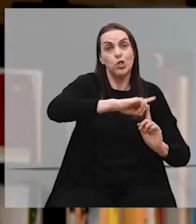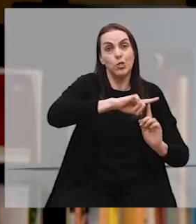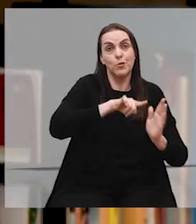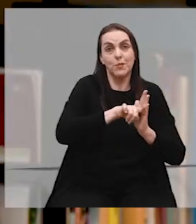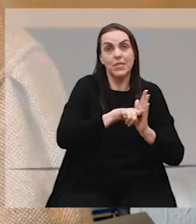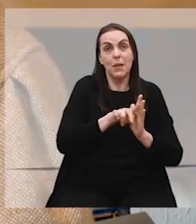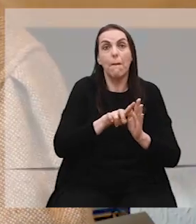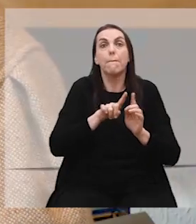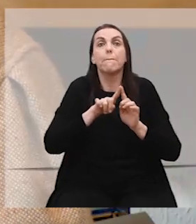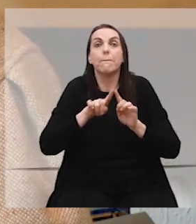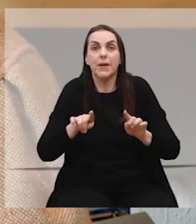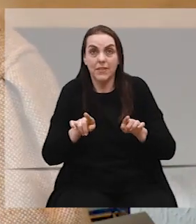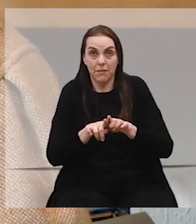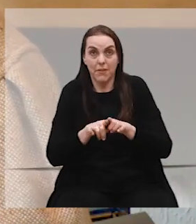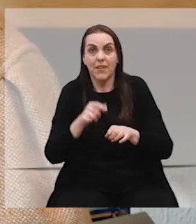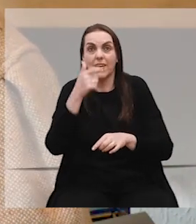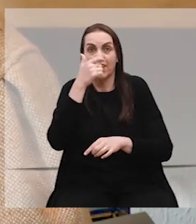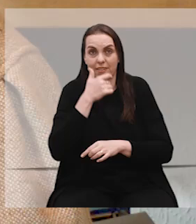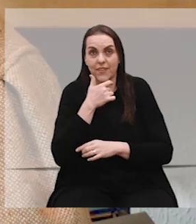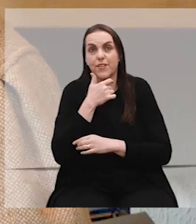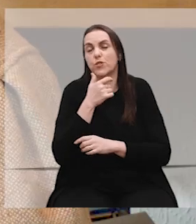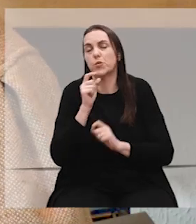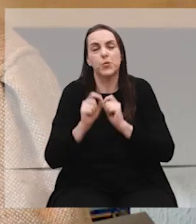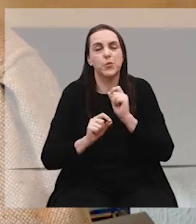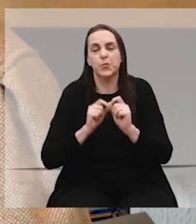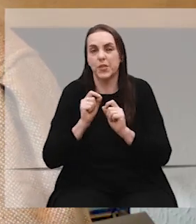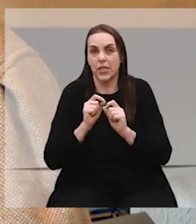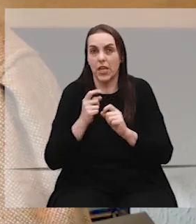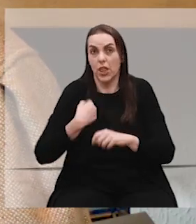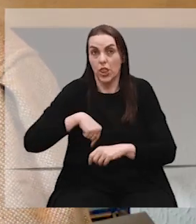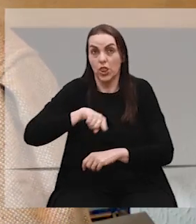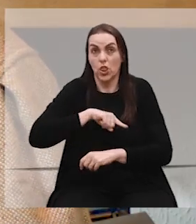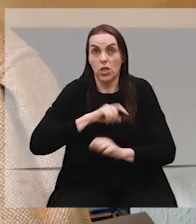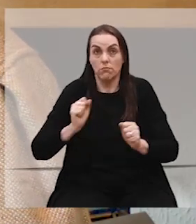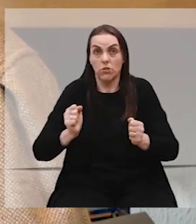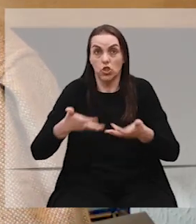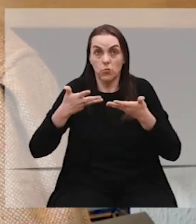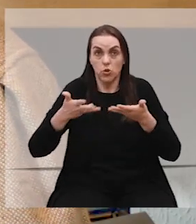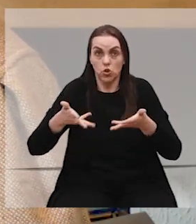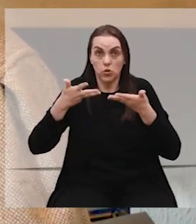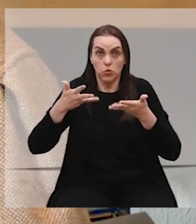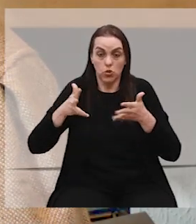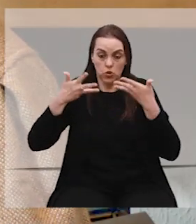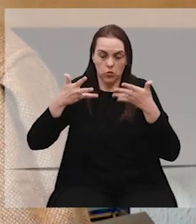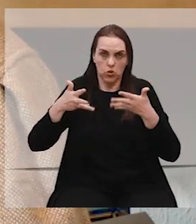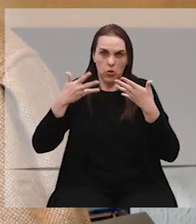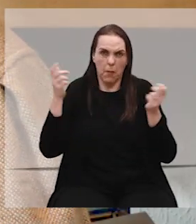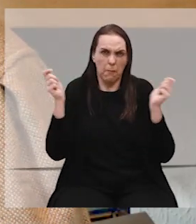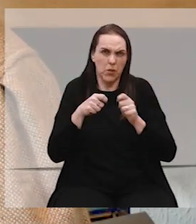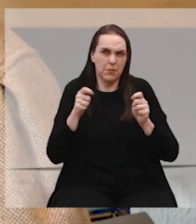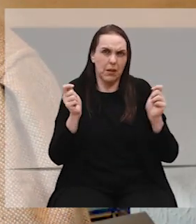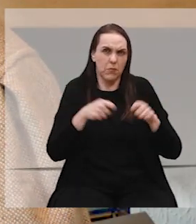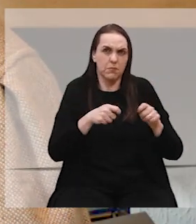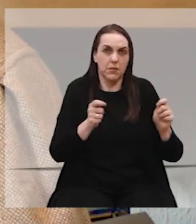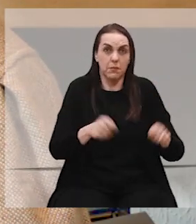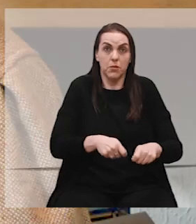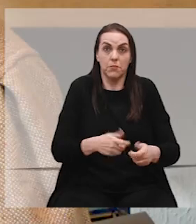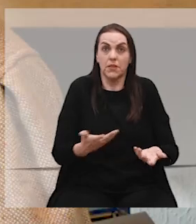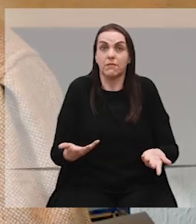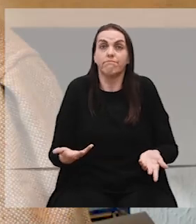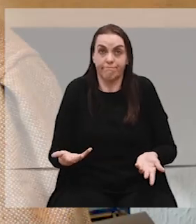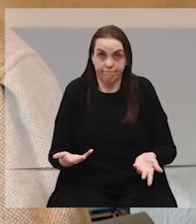um tipo de pesquisa. Mas eu acho que a gente está recebendo tantos estímulos e tem tantas